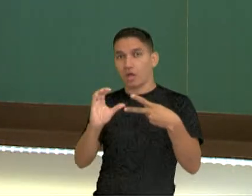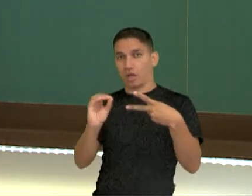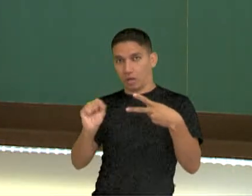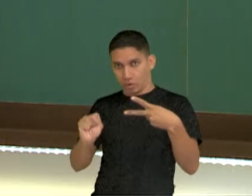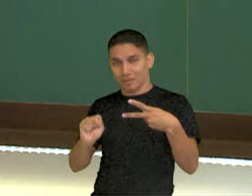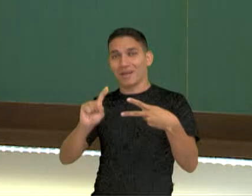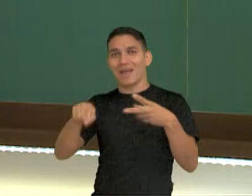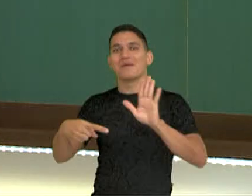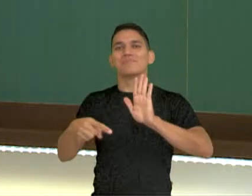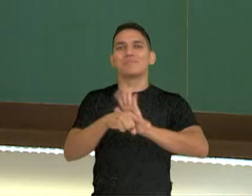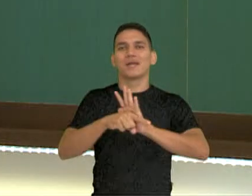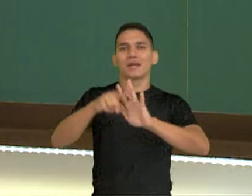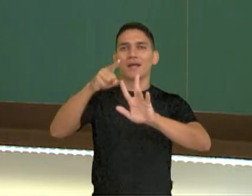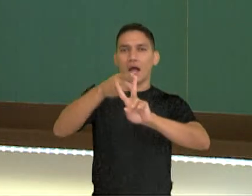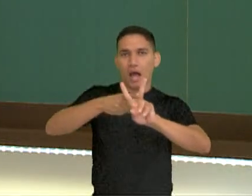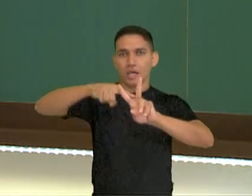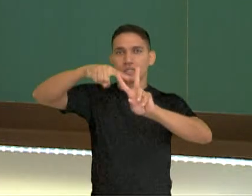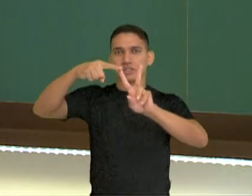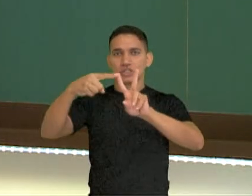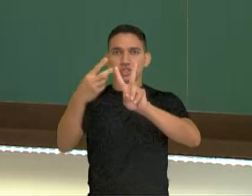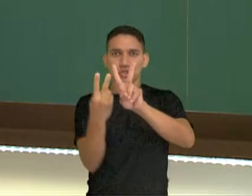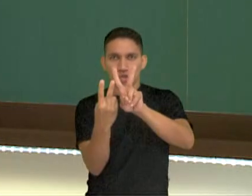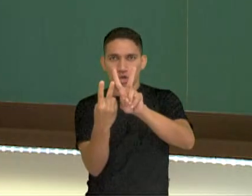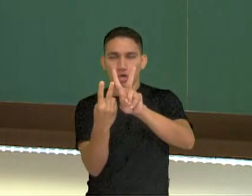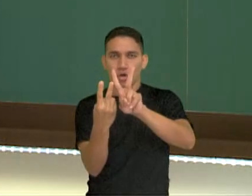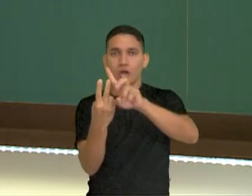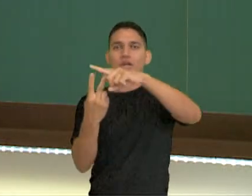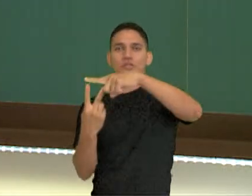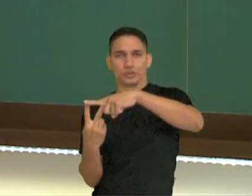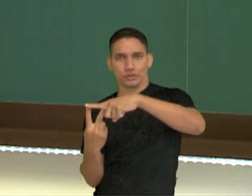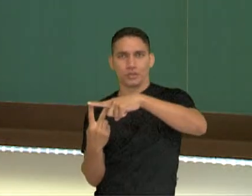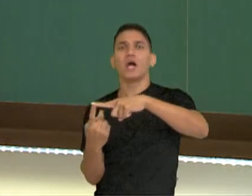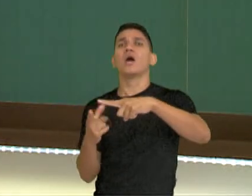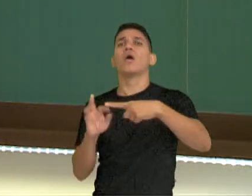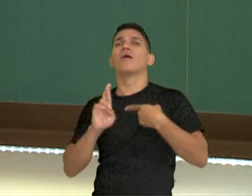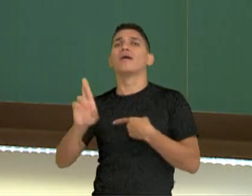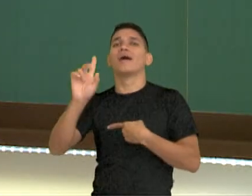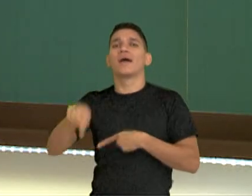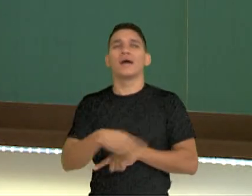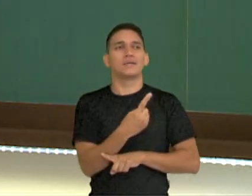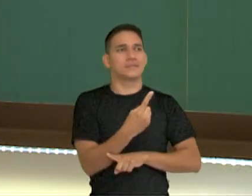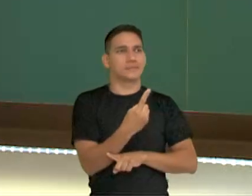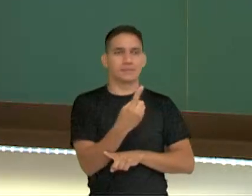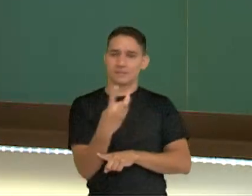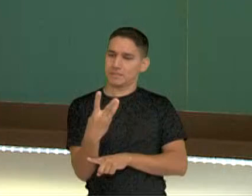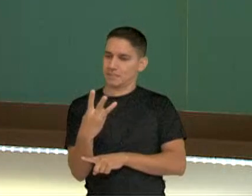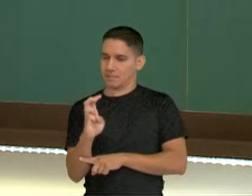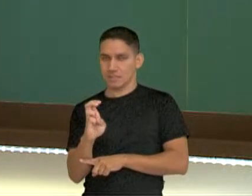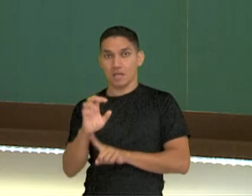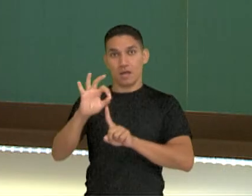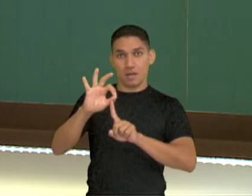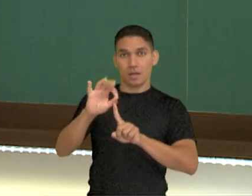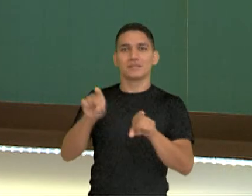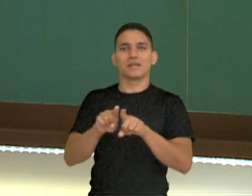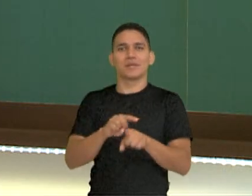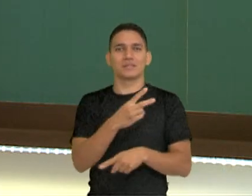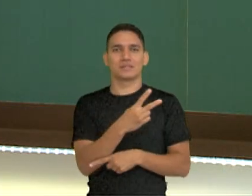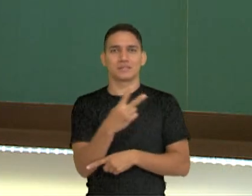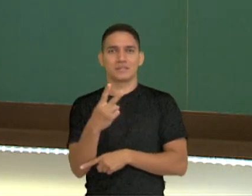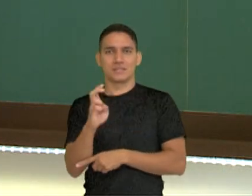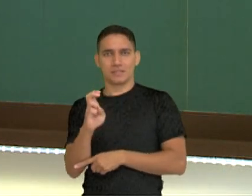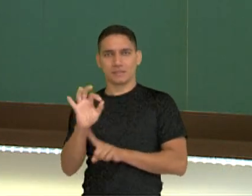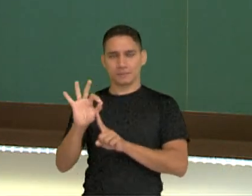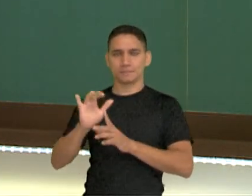menos raiz de 2 sobre 2, que são os ângulos de 135 graus e 225 graus, ok? Então,